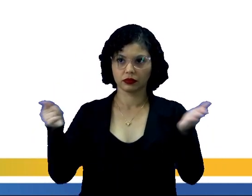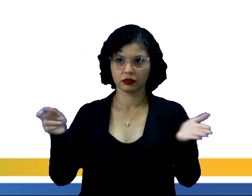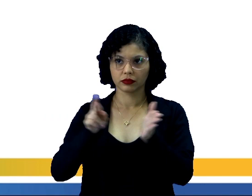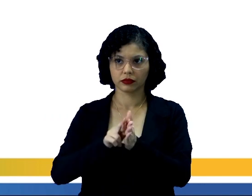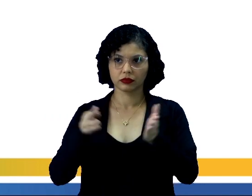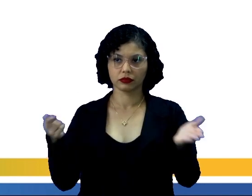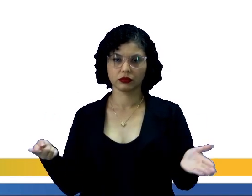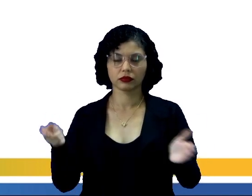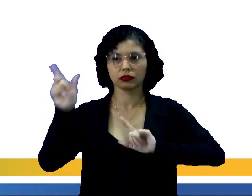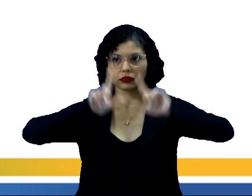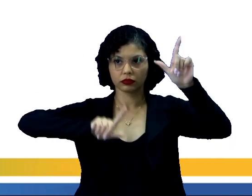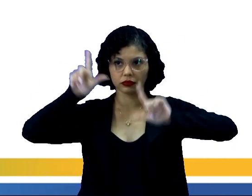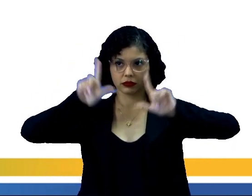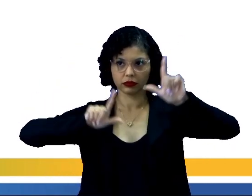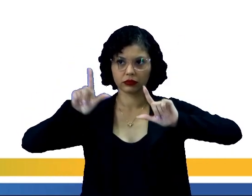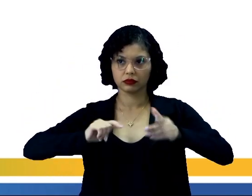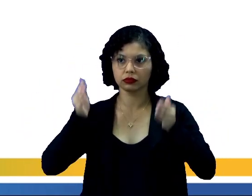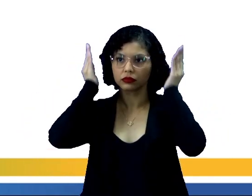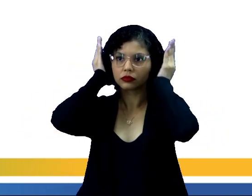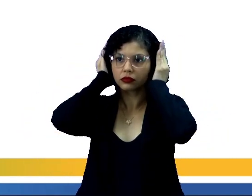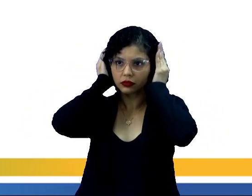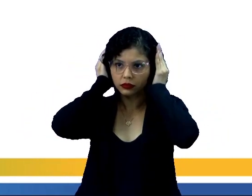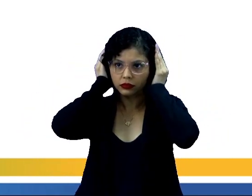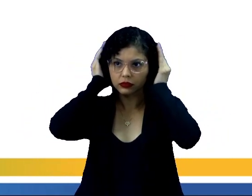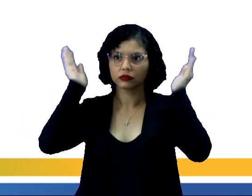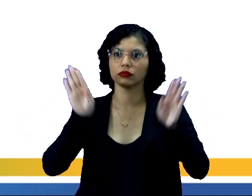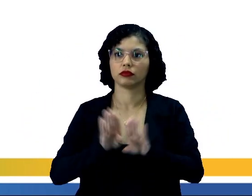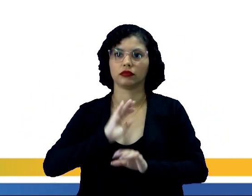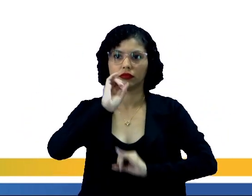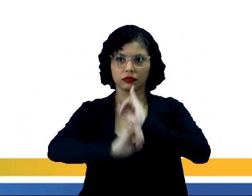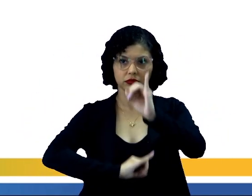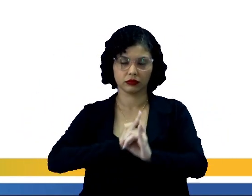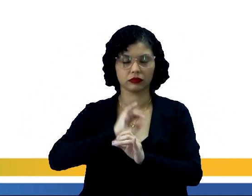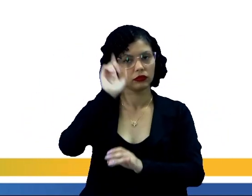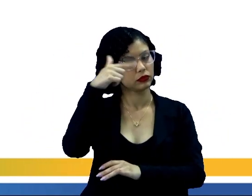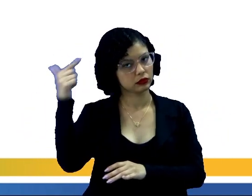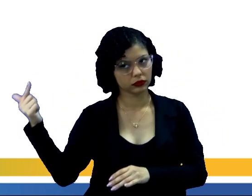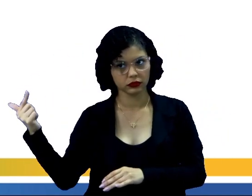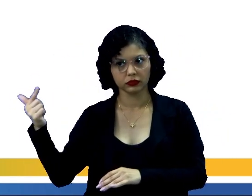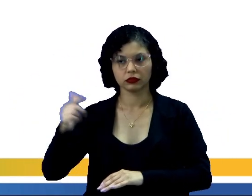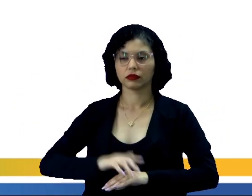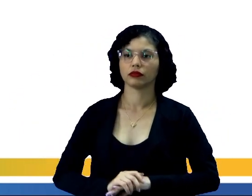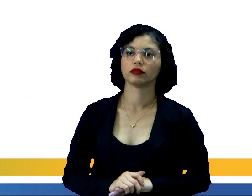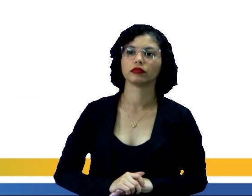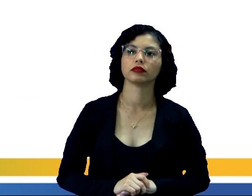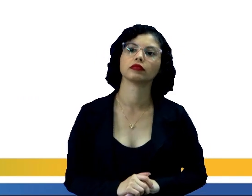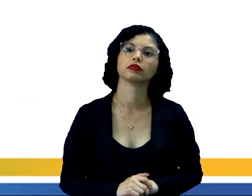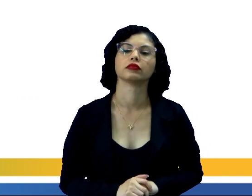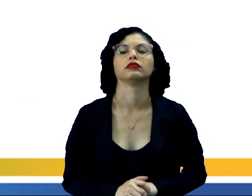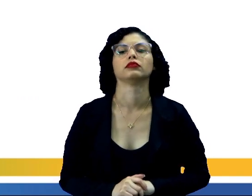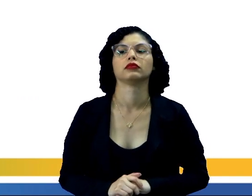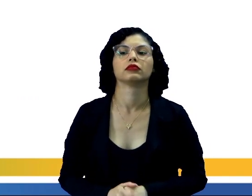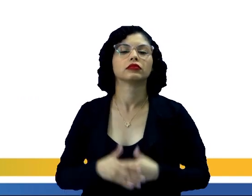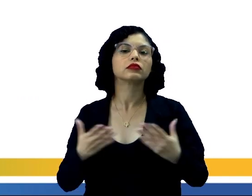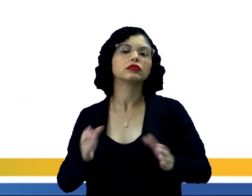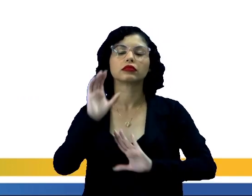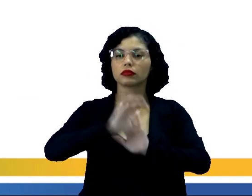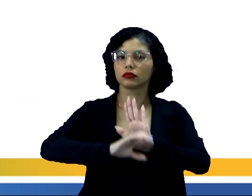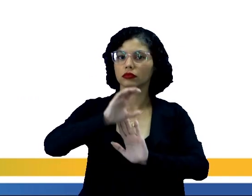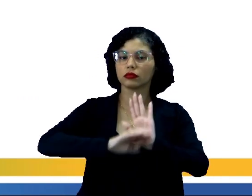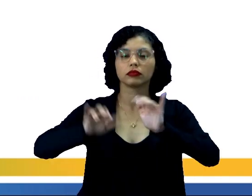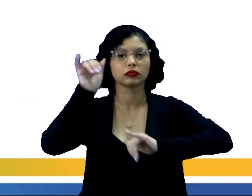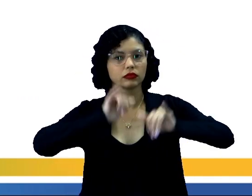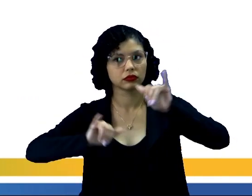jornais, revistas, meios televisivos, rádio, internet, dentre outros, tá bom? Esse é o conceito